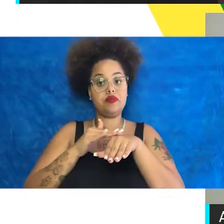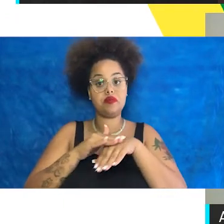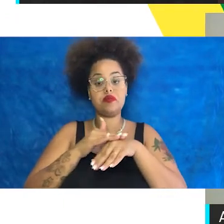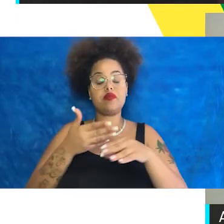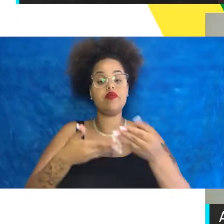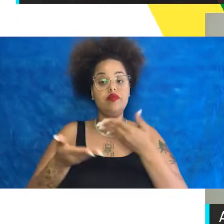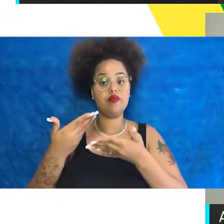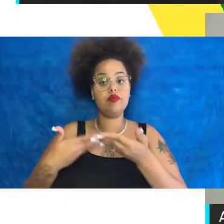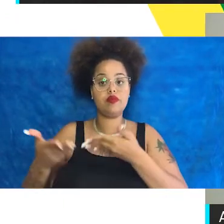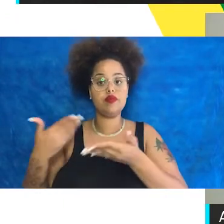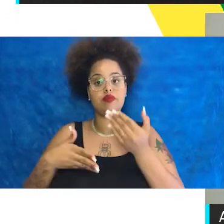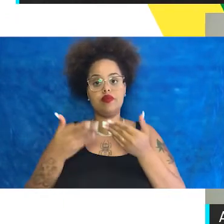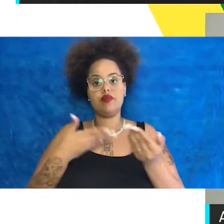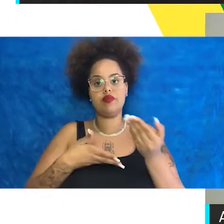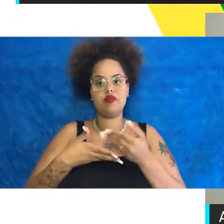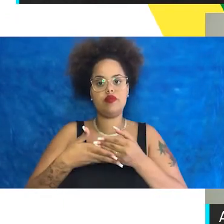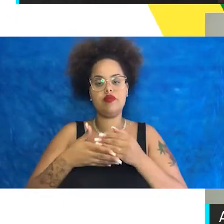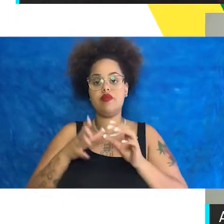troca